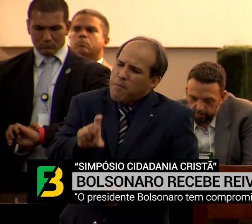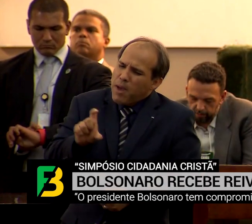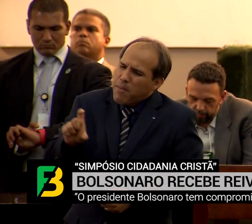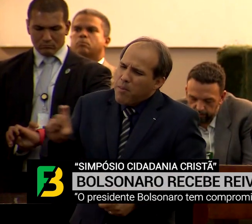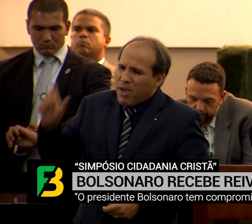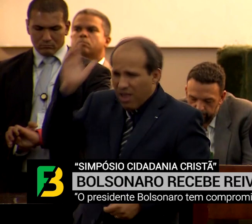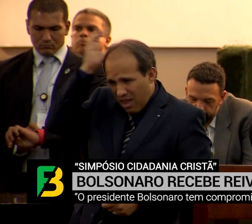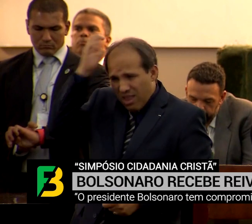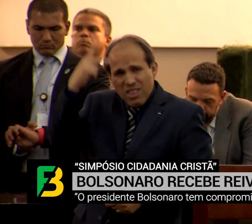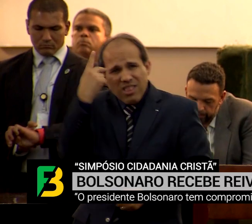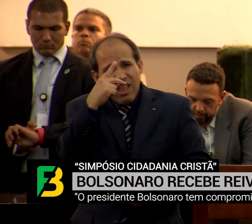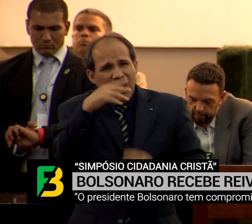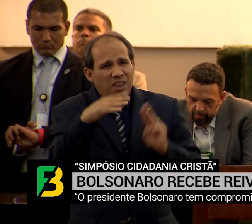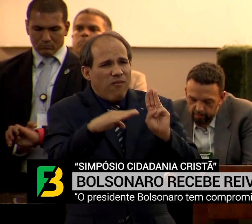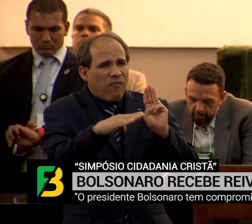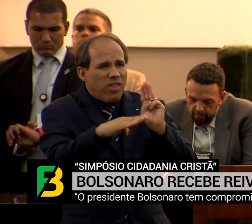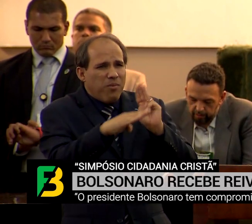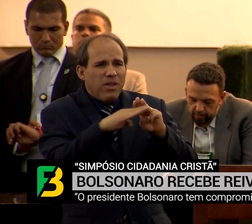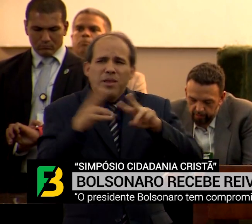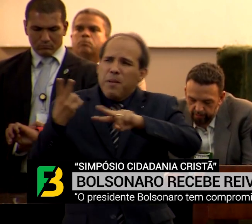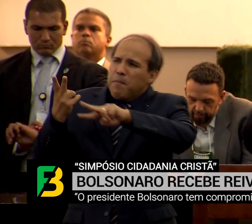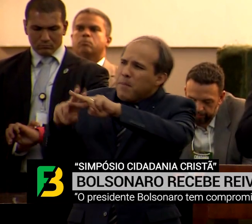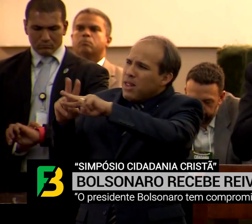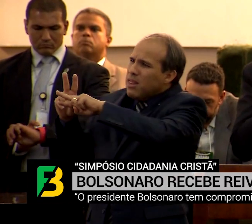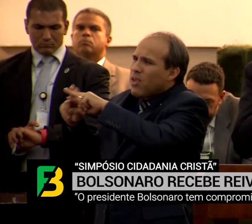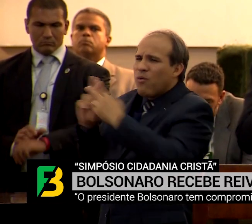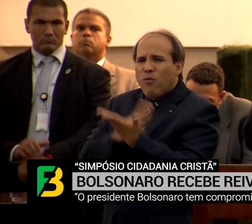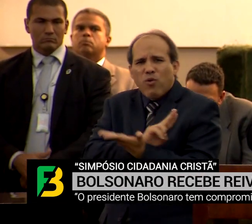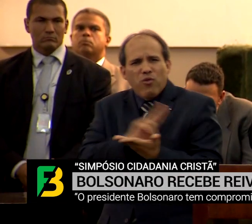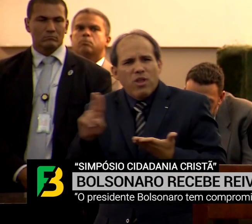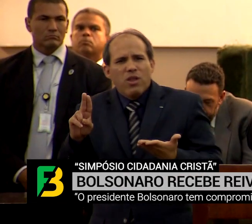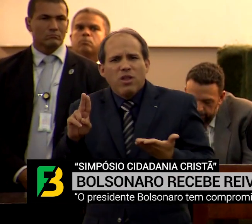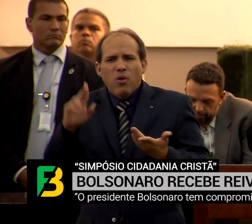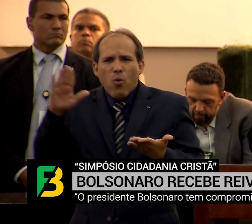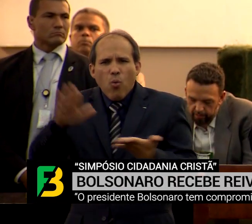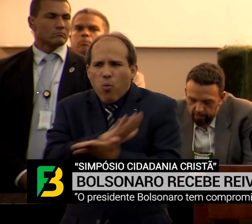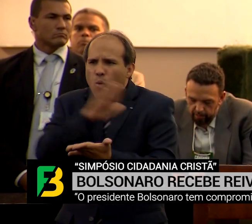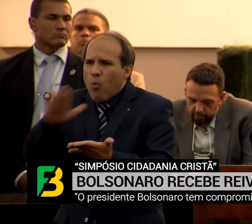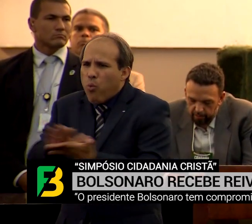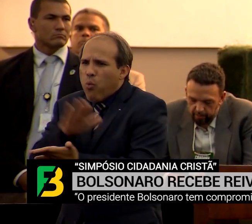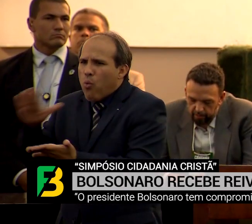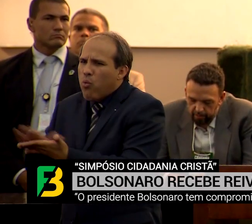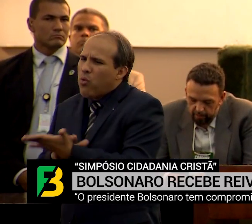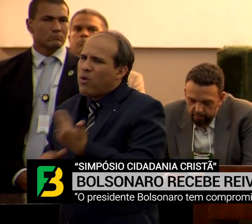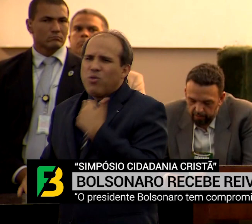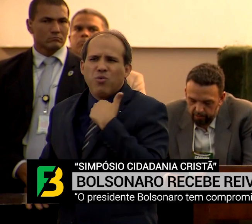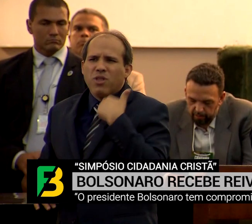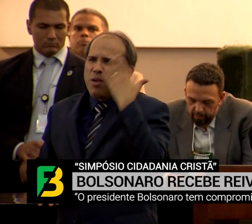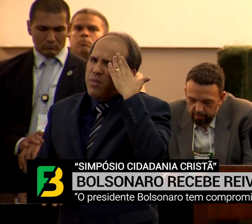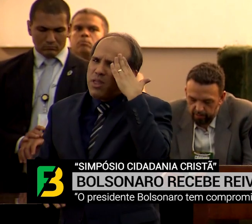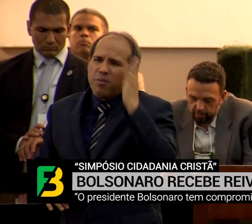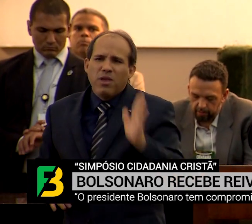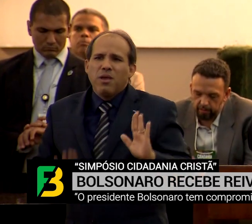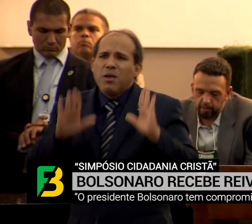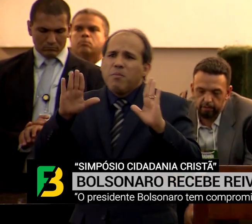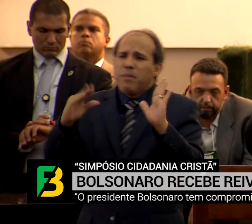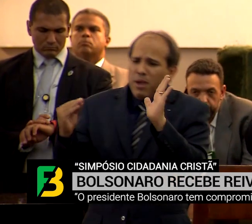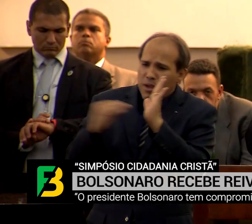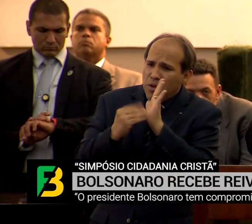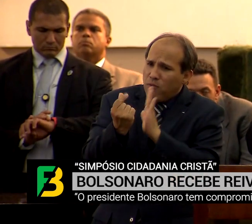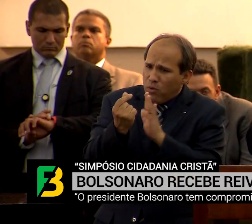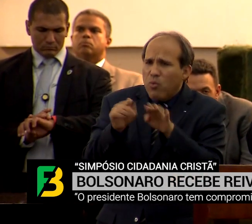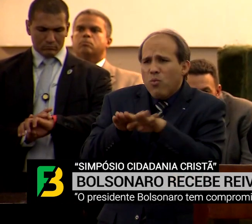Armadas, as penitenciárias, as universidades consomem? Não dá para saber disso. Mas o preço estava